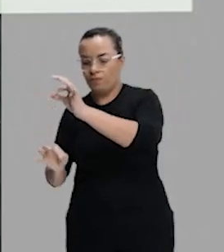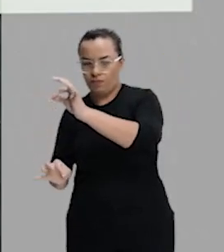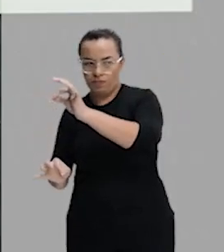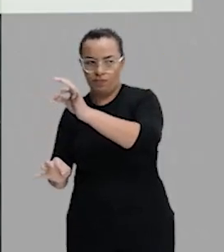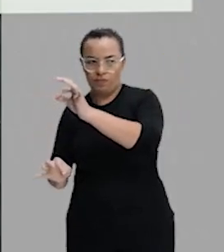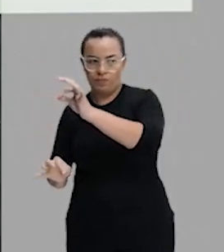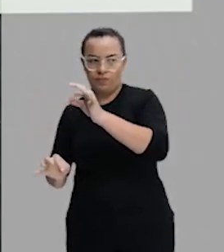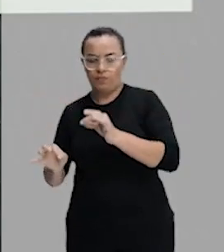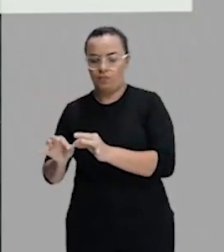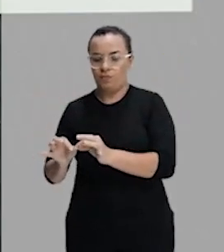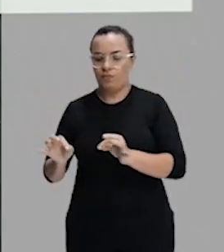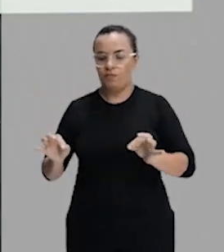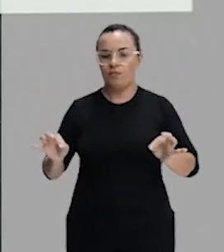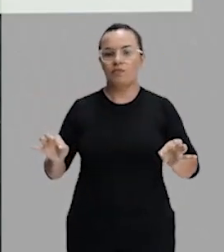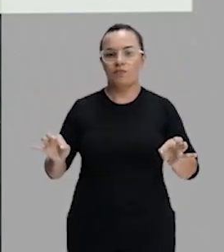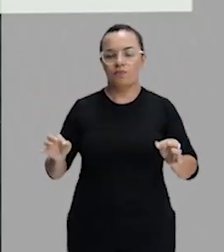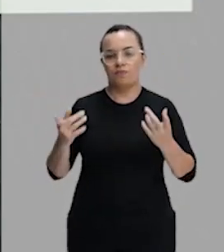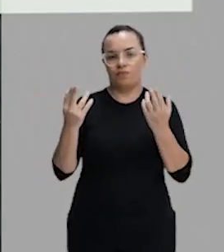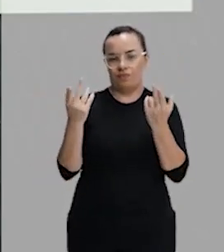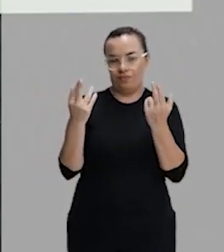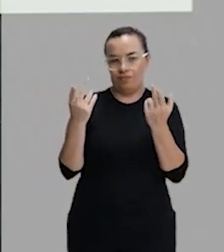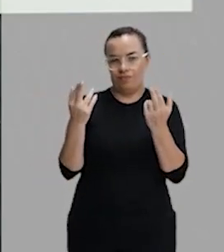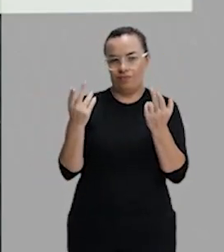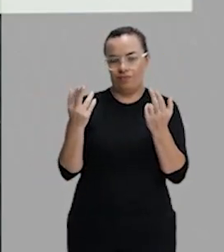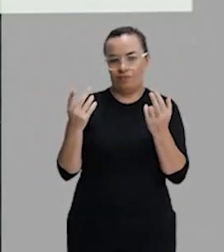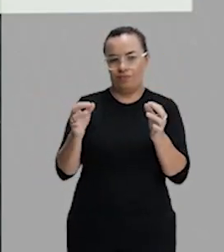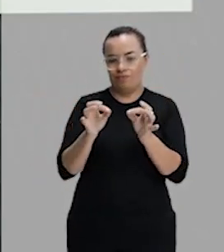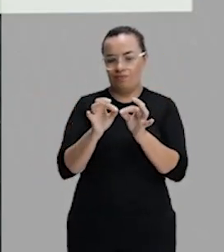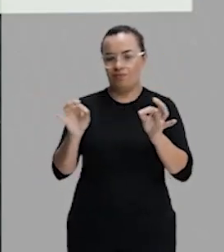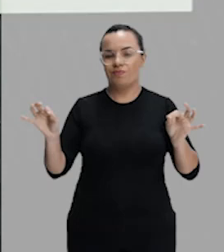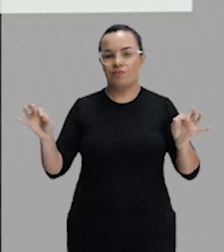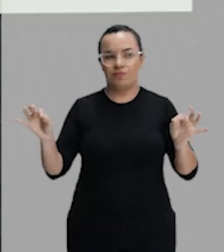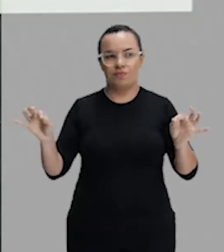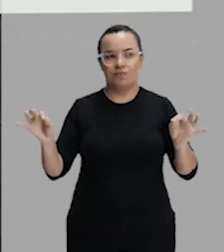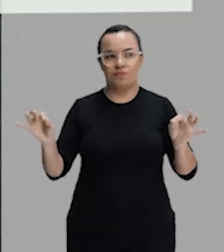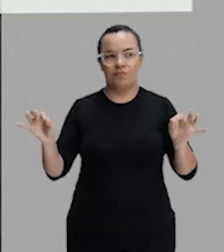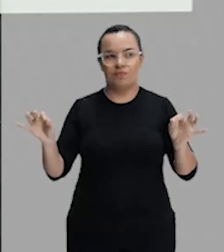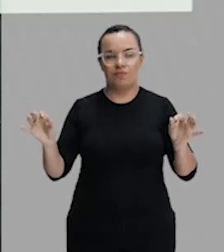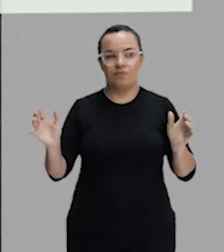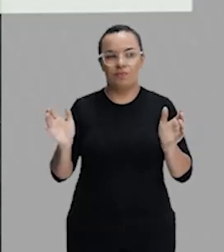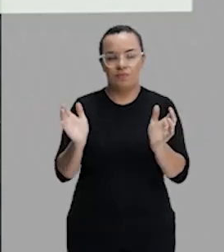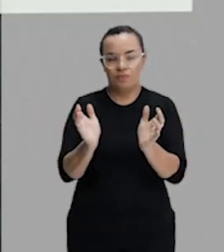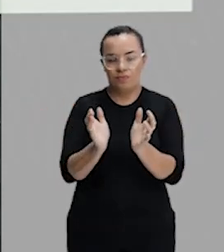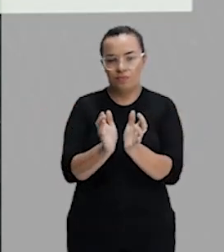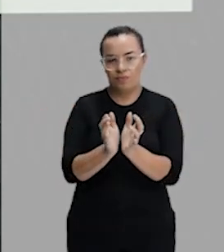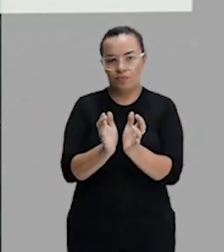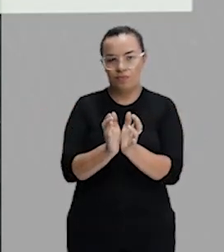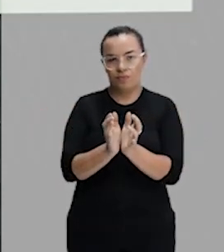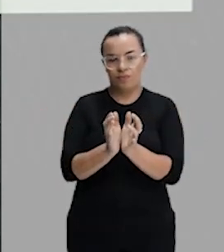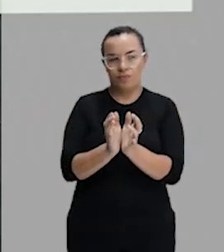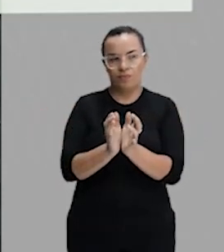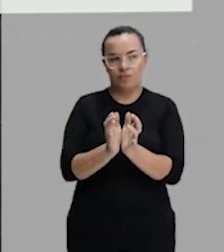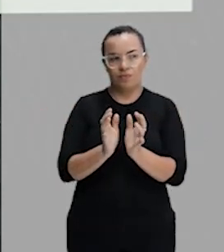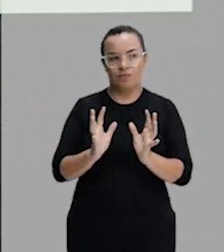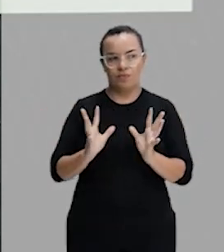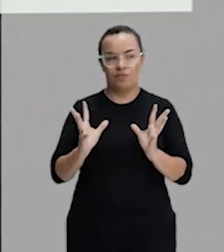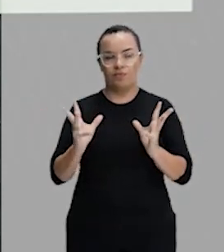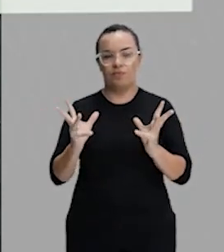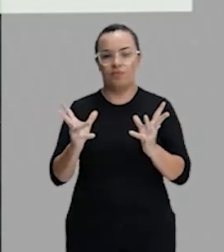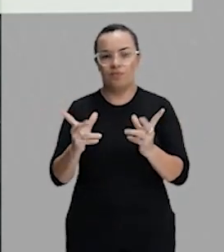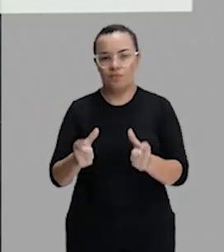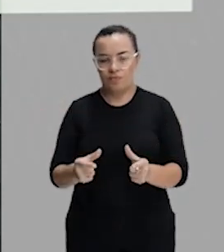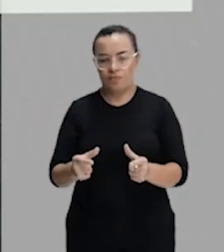e de um ponto, tá? Esse conjunto de pontos vão formar uma